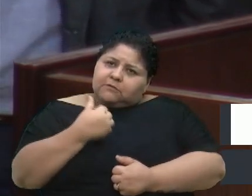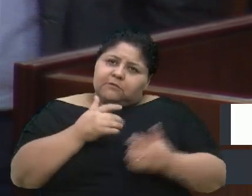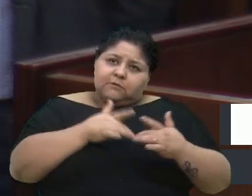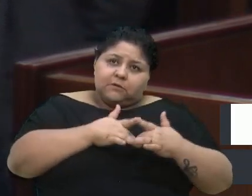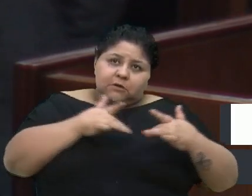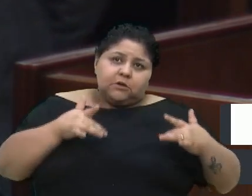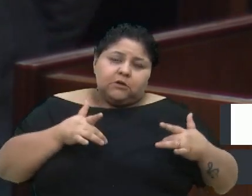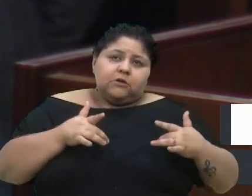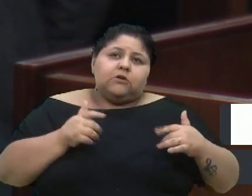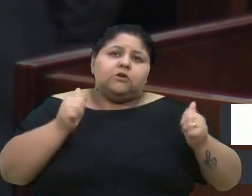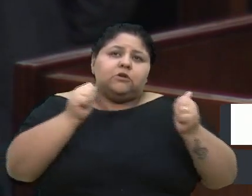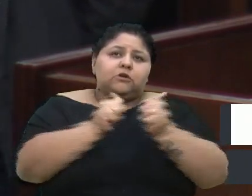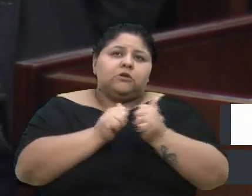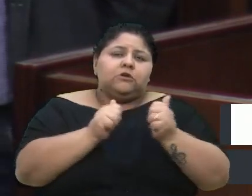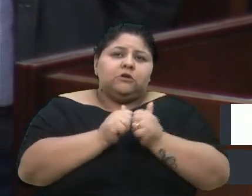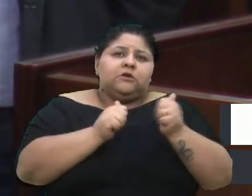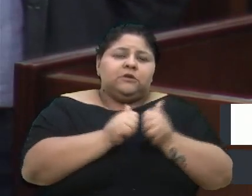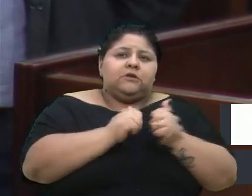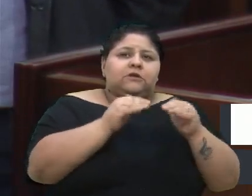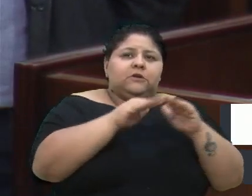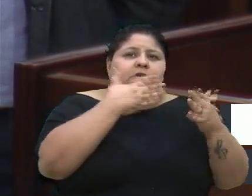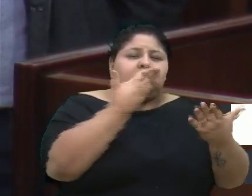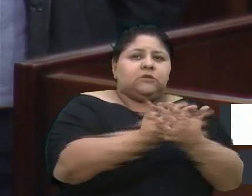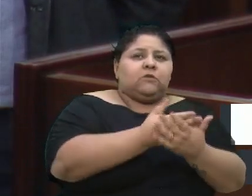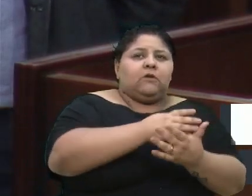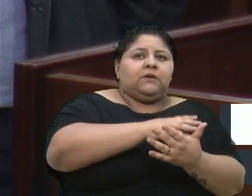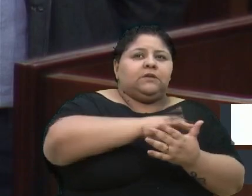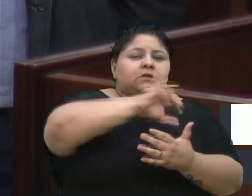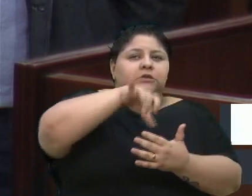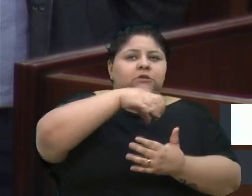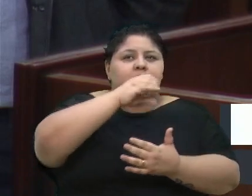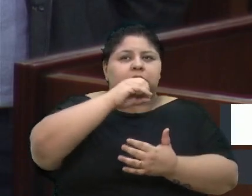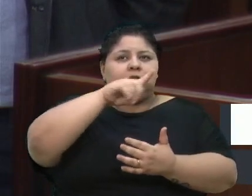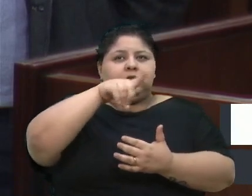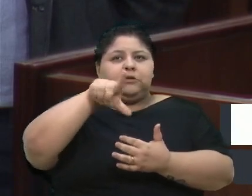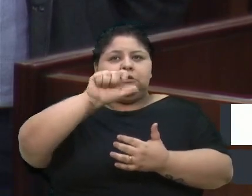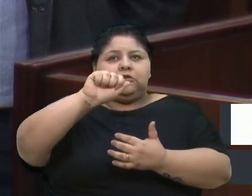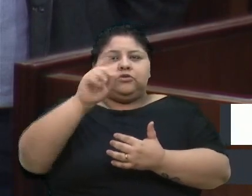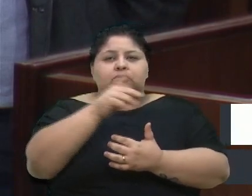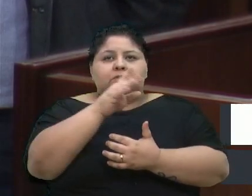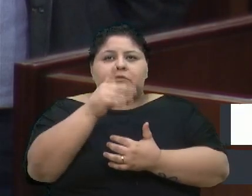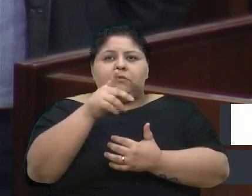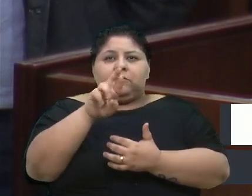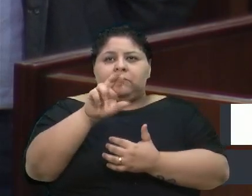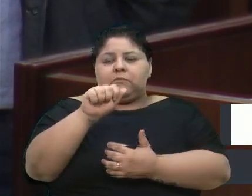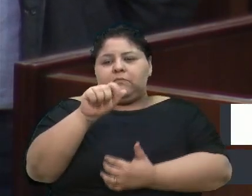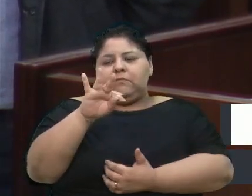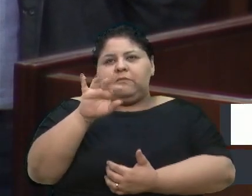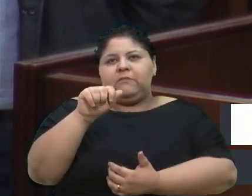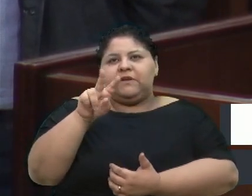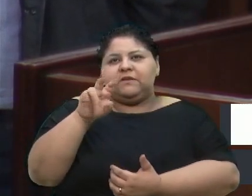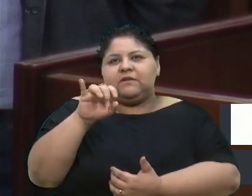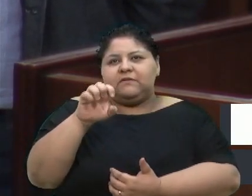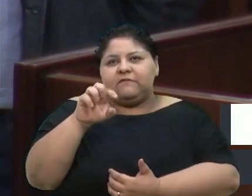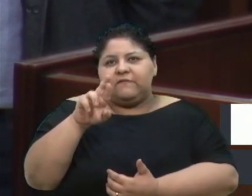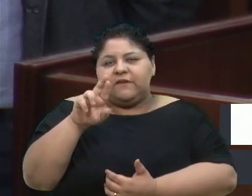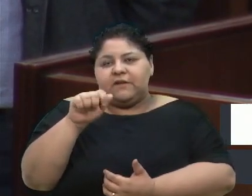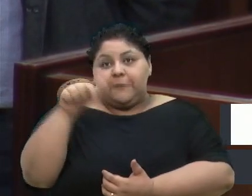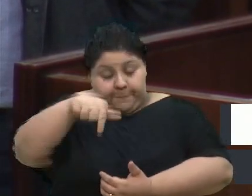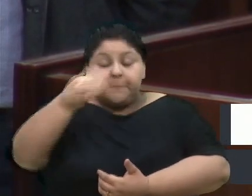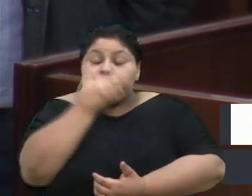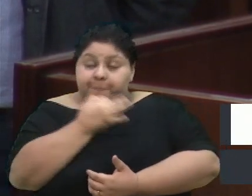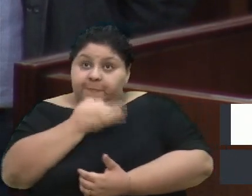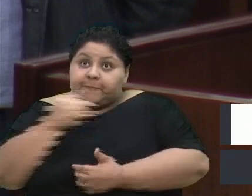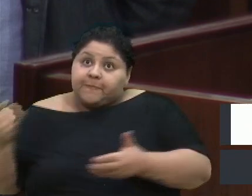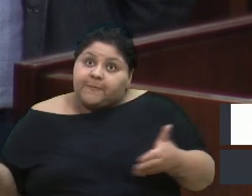Vieira. Gostaria de aproveitar a oportunidade de falar para os amigos aqui desta casa que Caxias do Sul, pelo terceiro ano consecutivo, leva crianças